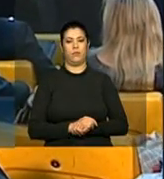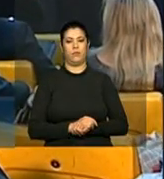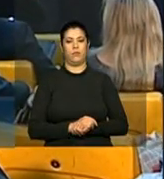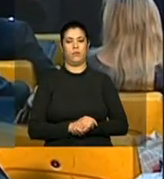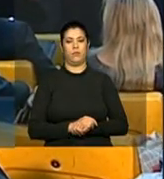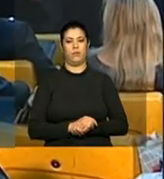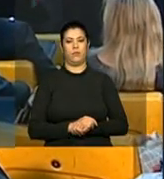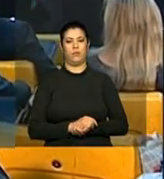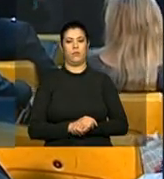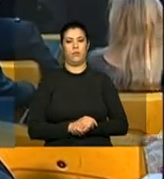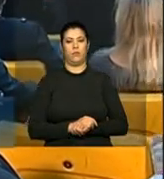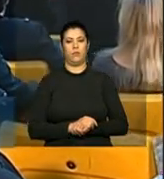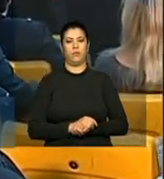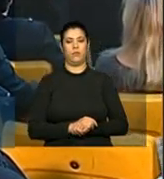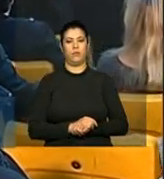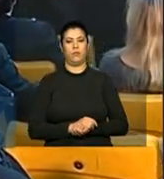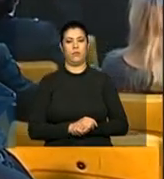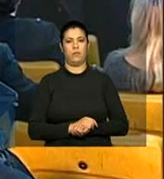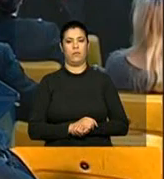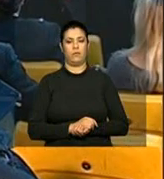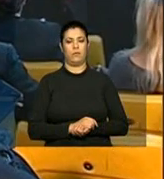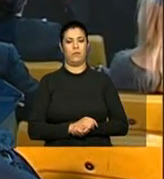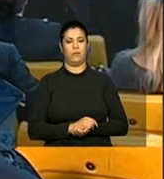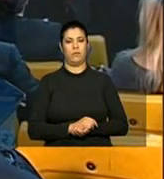Isso aí